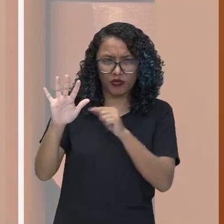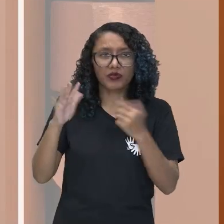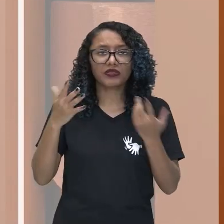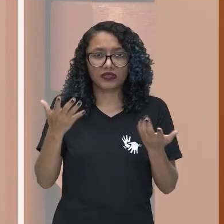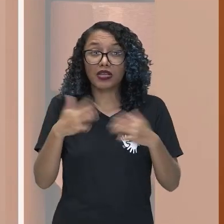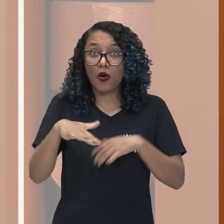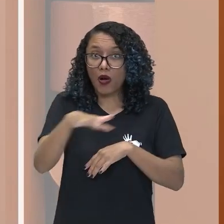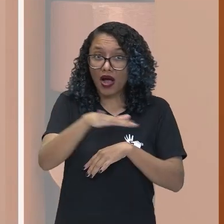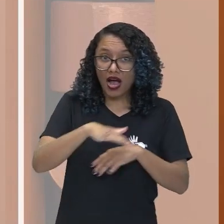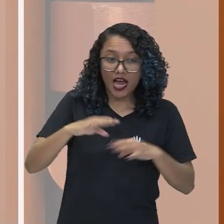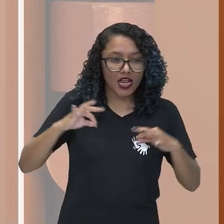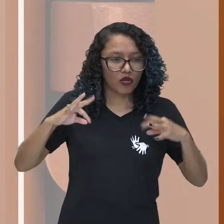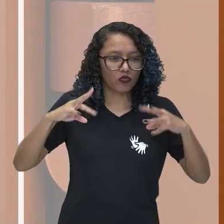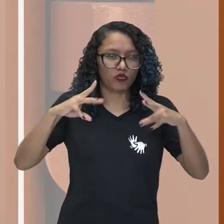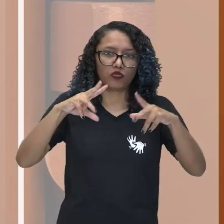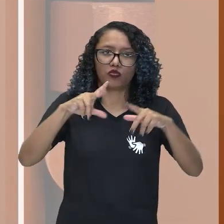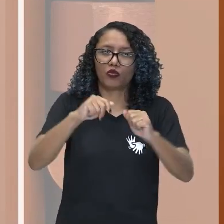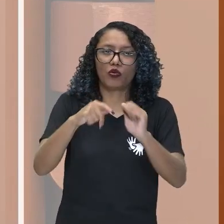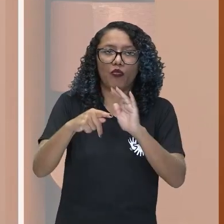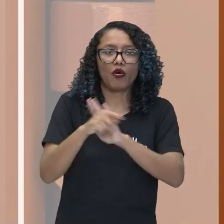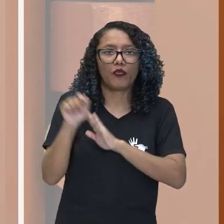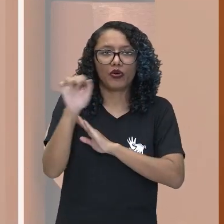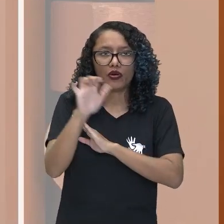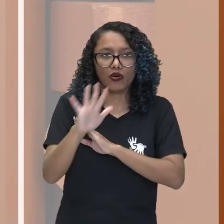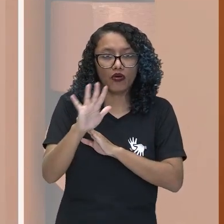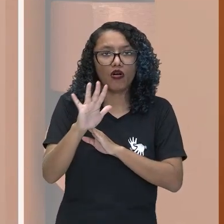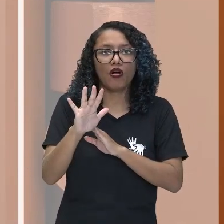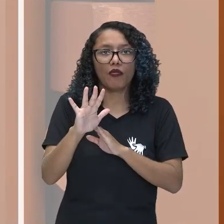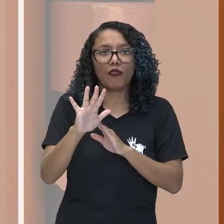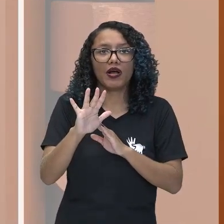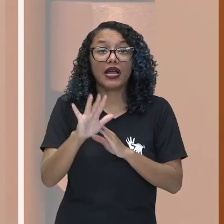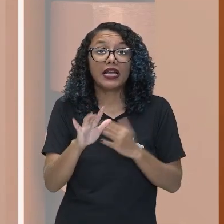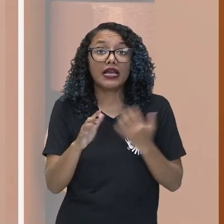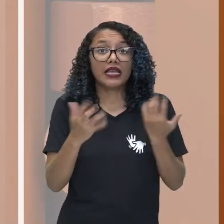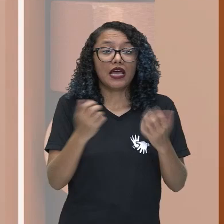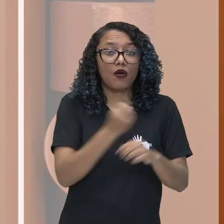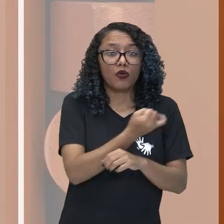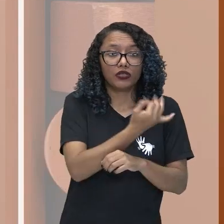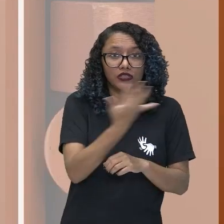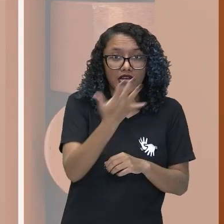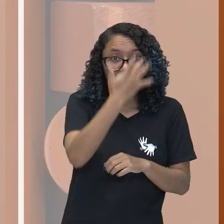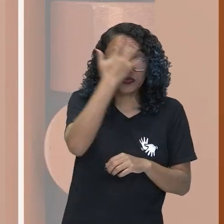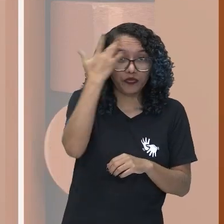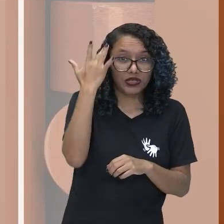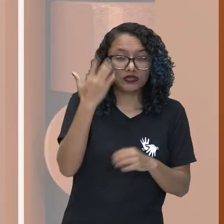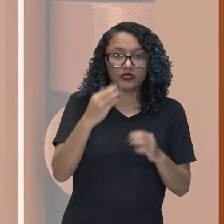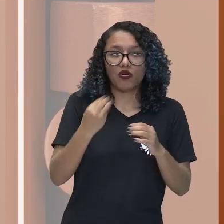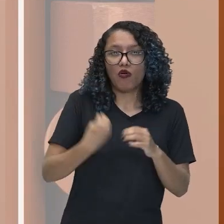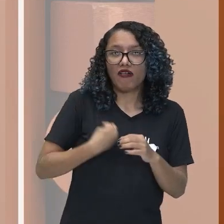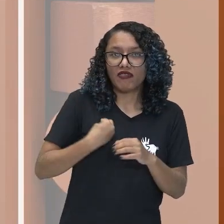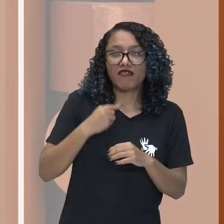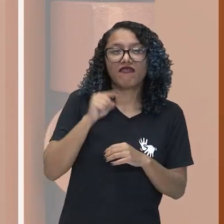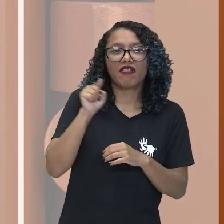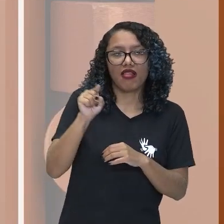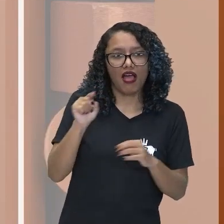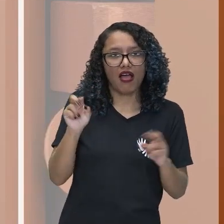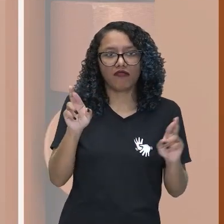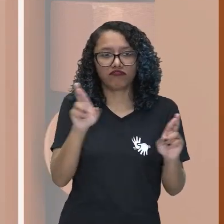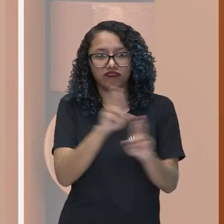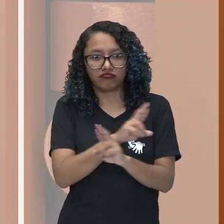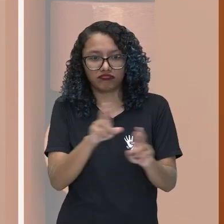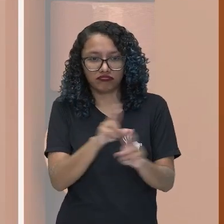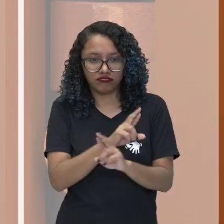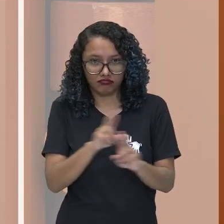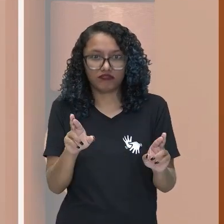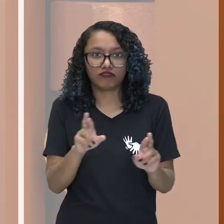do continente europeu e a quantidade de habitantes que vai existir aí espalhados pelo